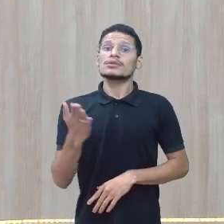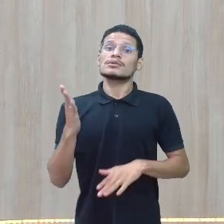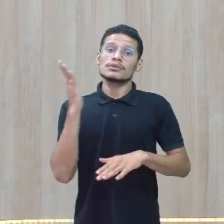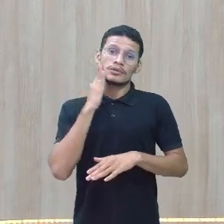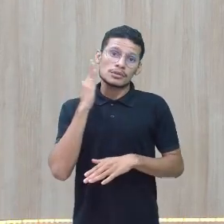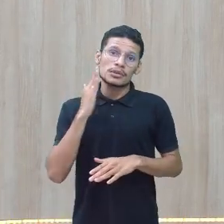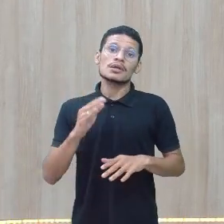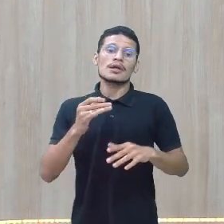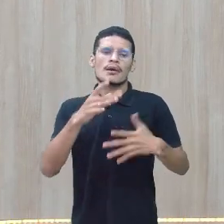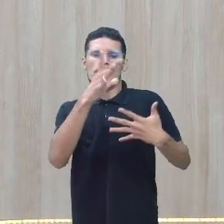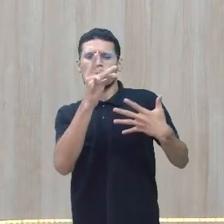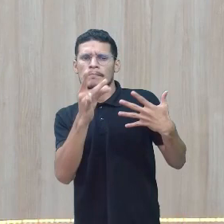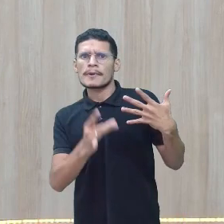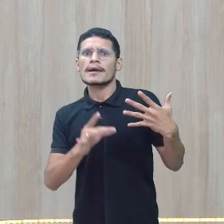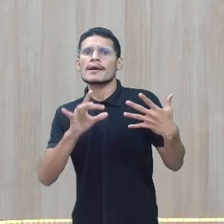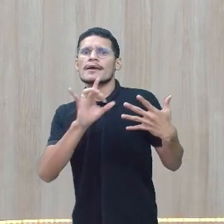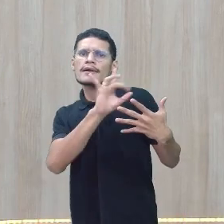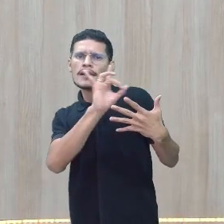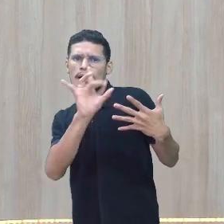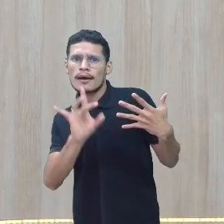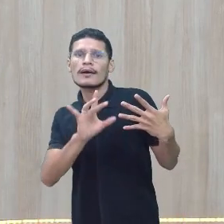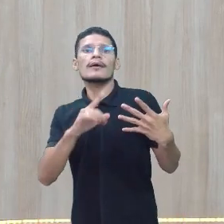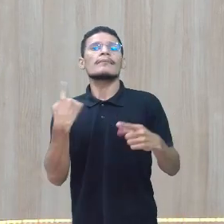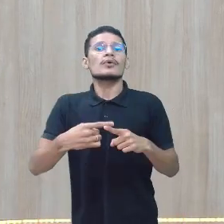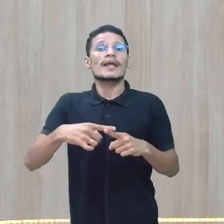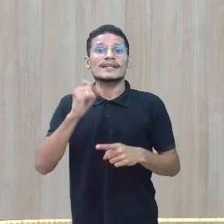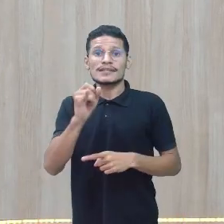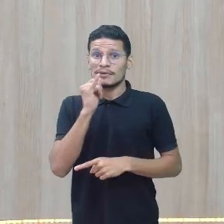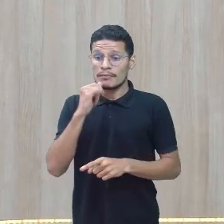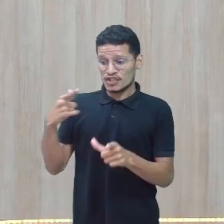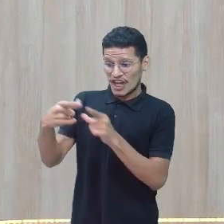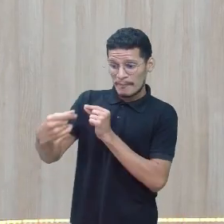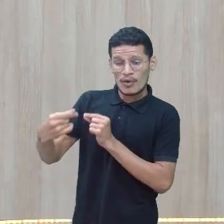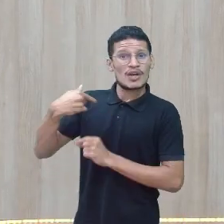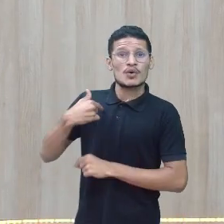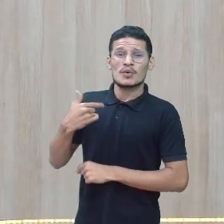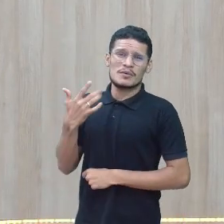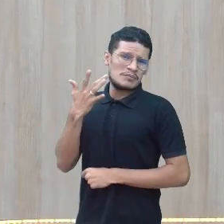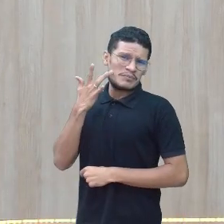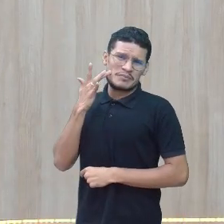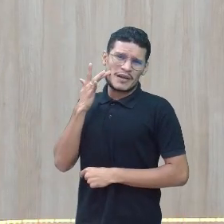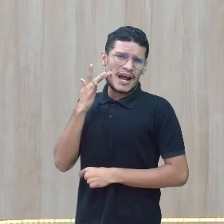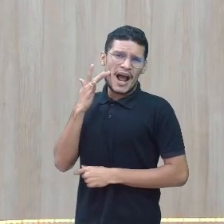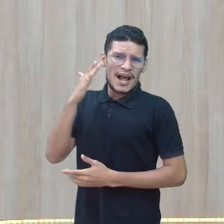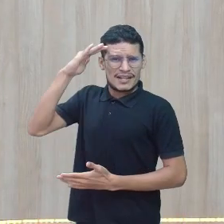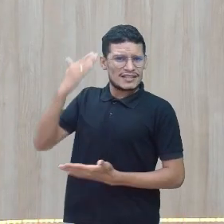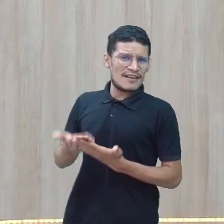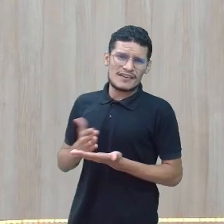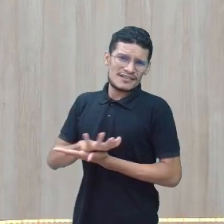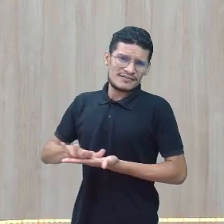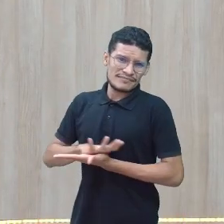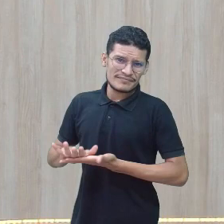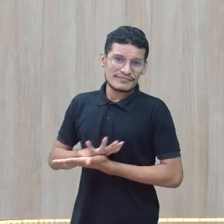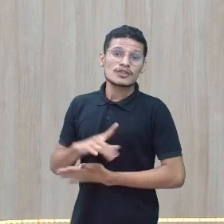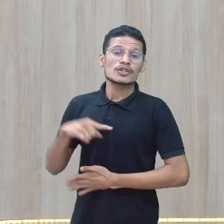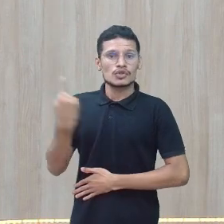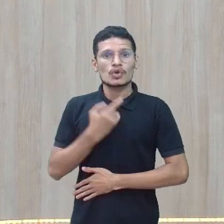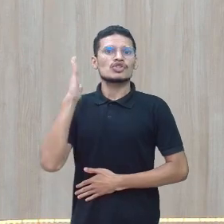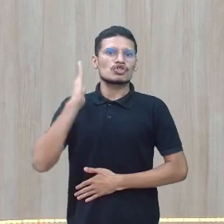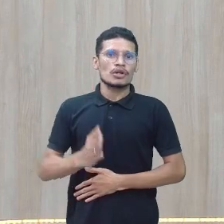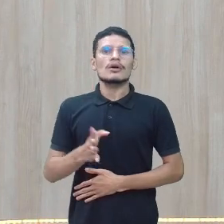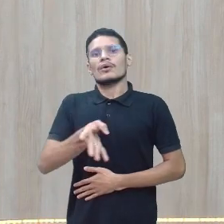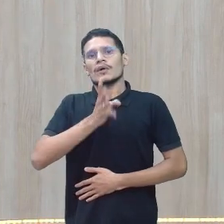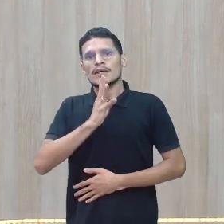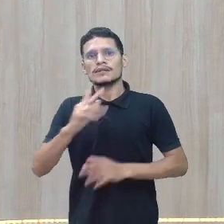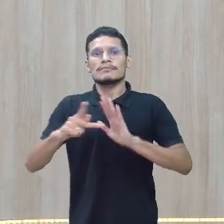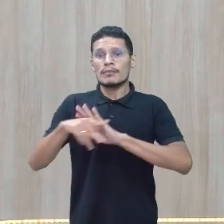coisa, porque numa situação como essa, eu não teria, nem pensaria que isso poderia ser verdade, né? A gente conhece o